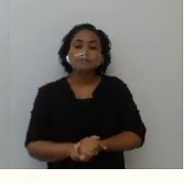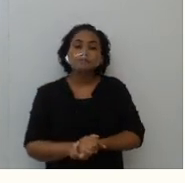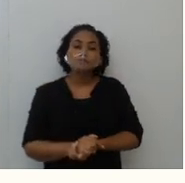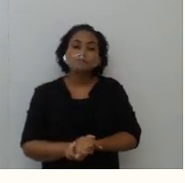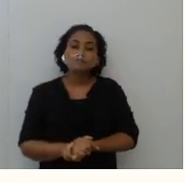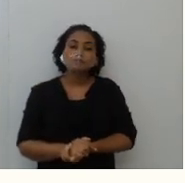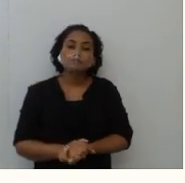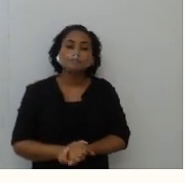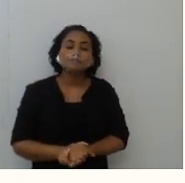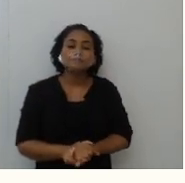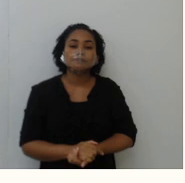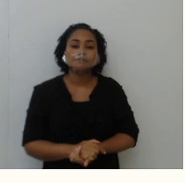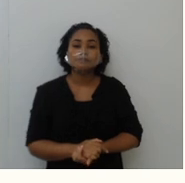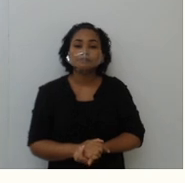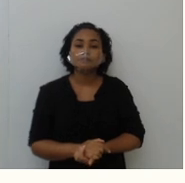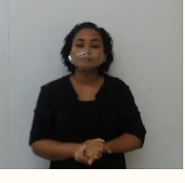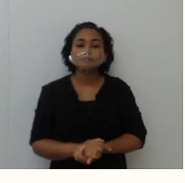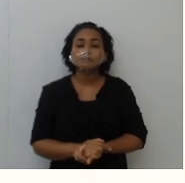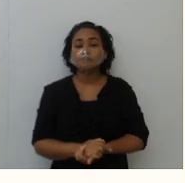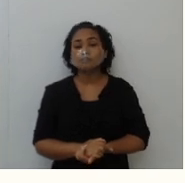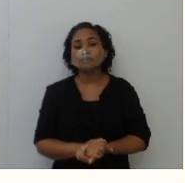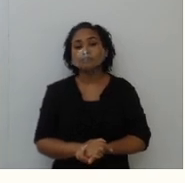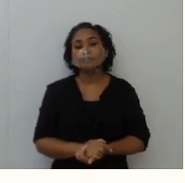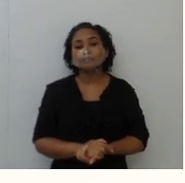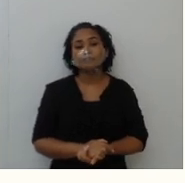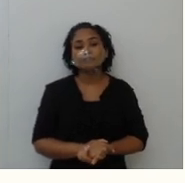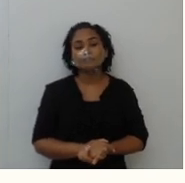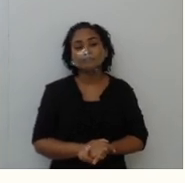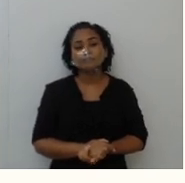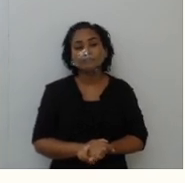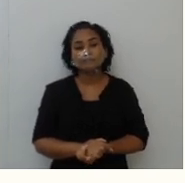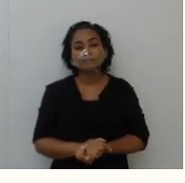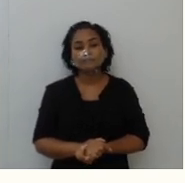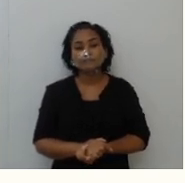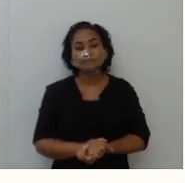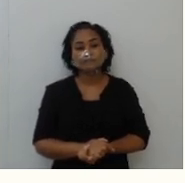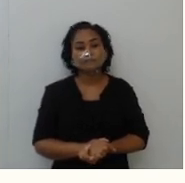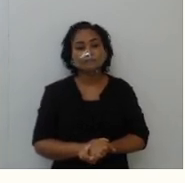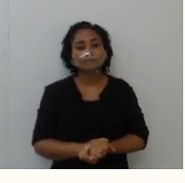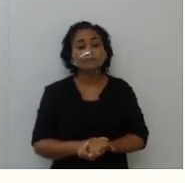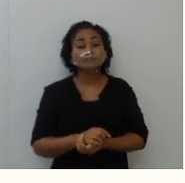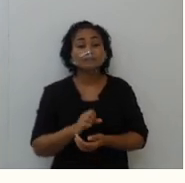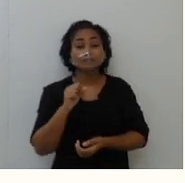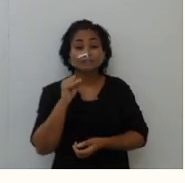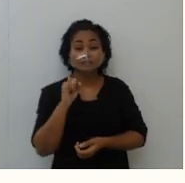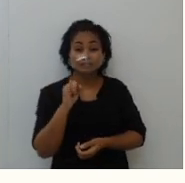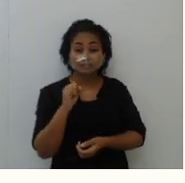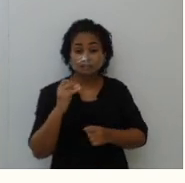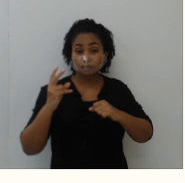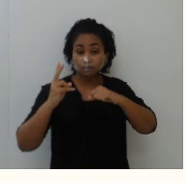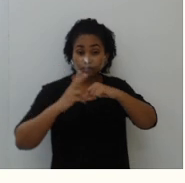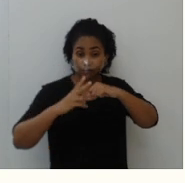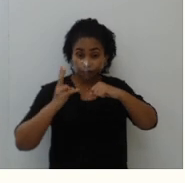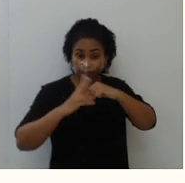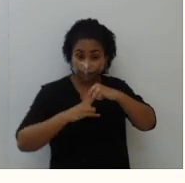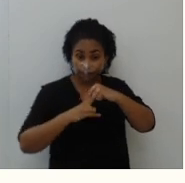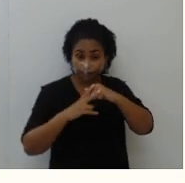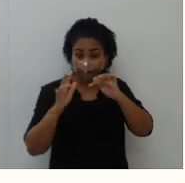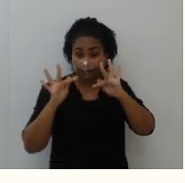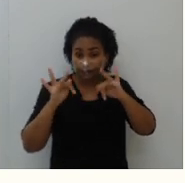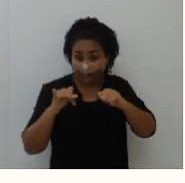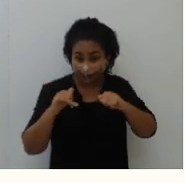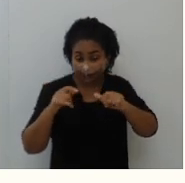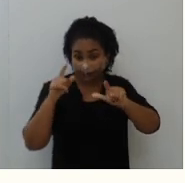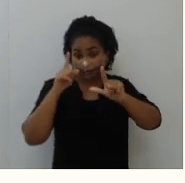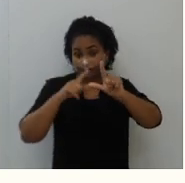a consonant plus Y. Drop the Y and takes IES. Então, se o verbo terminar com